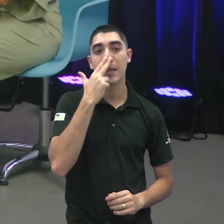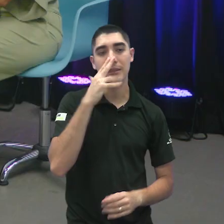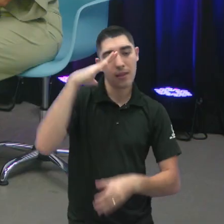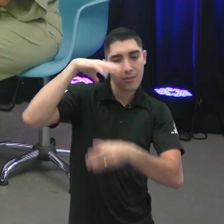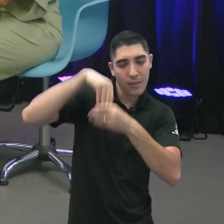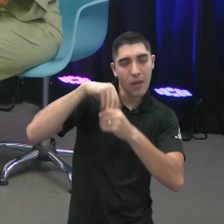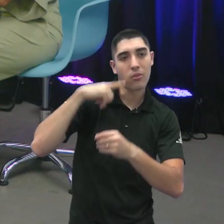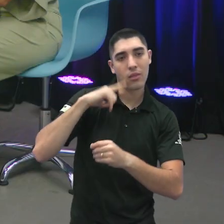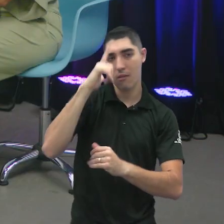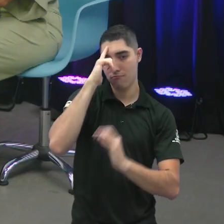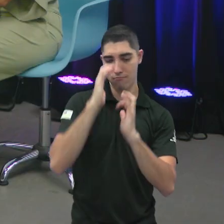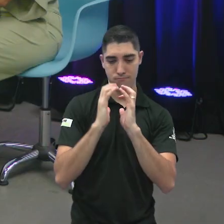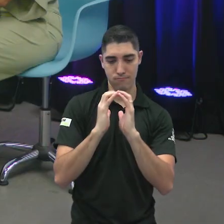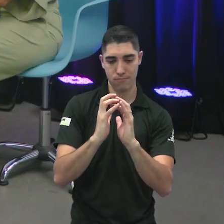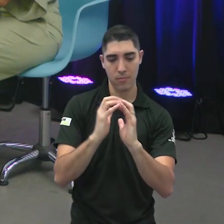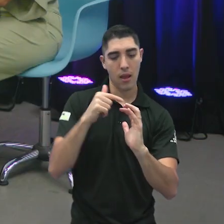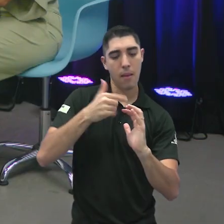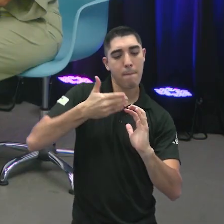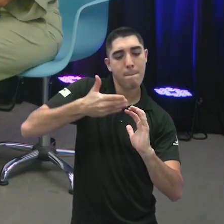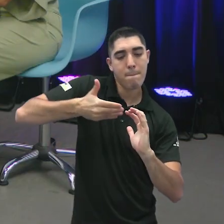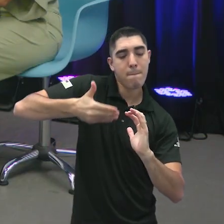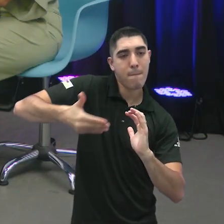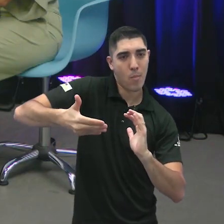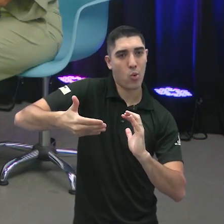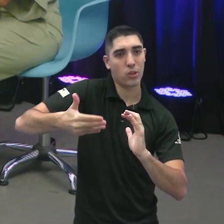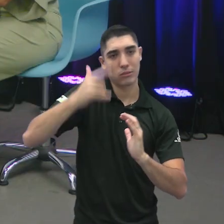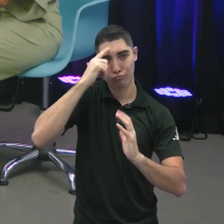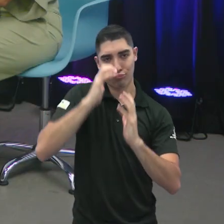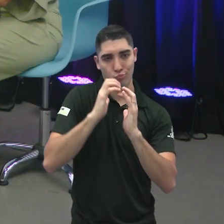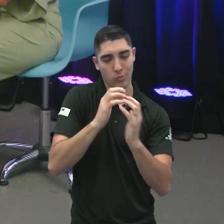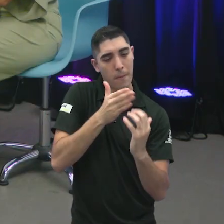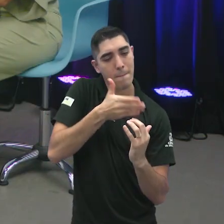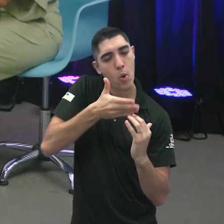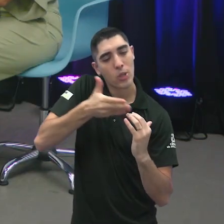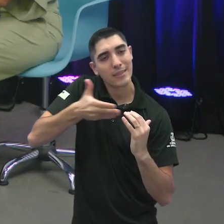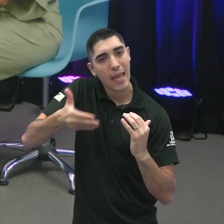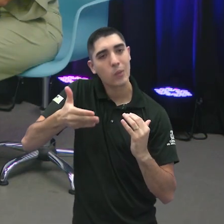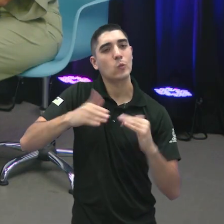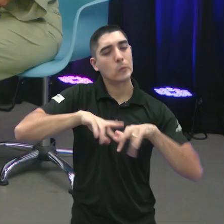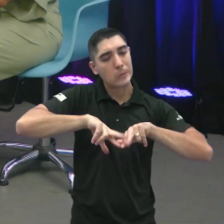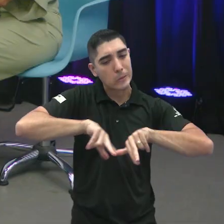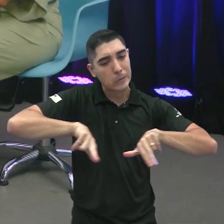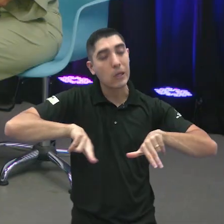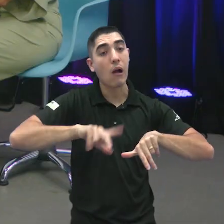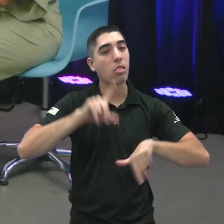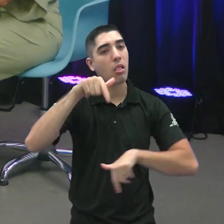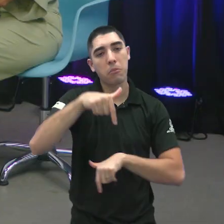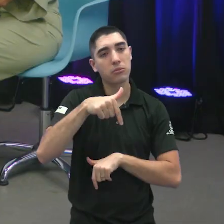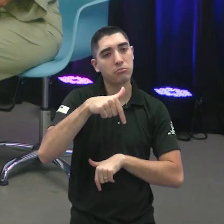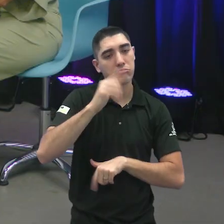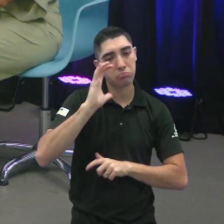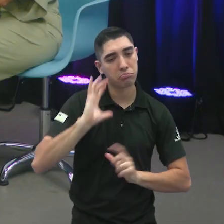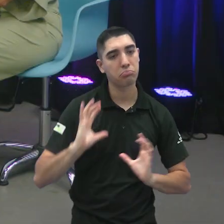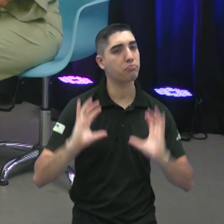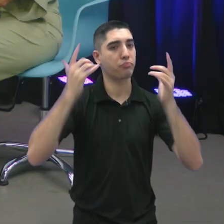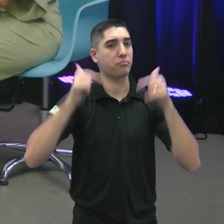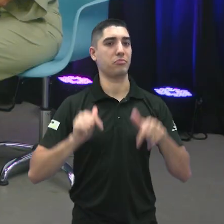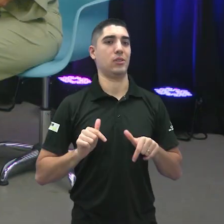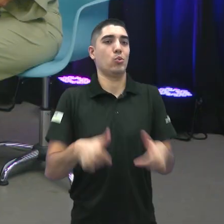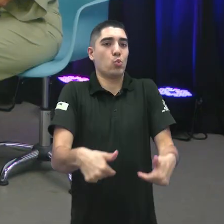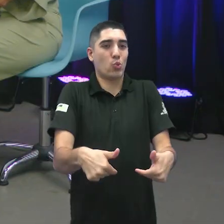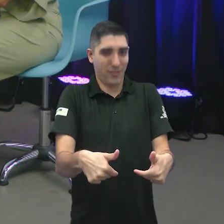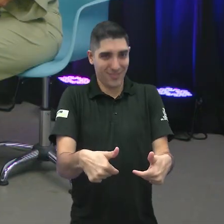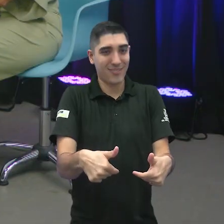ali, um processamento cognitivo, um processamento neurológico inconsciente, e a maior parte desse